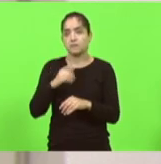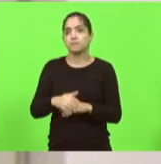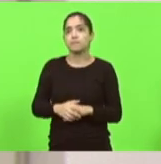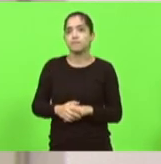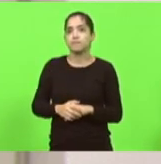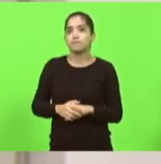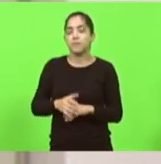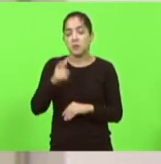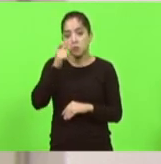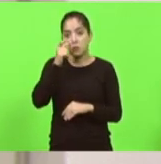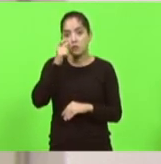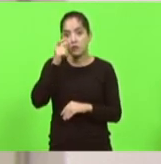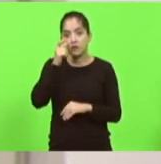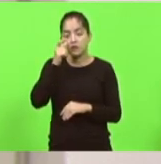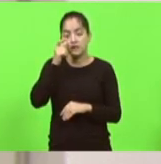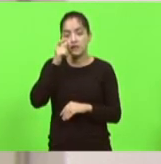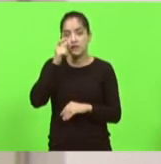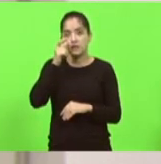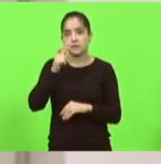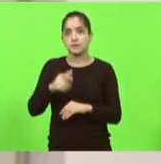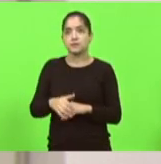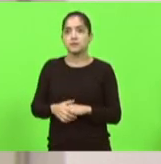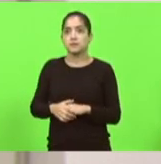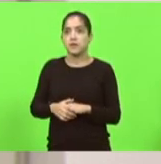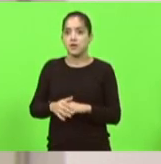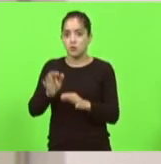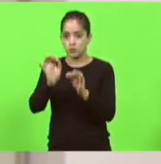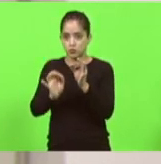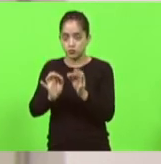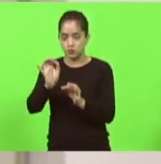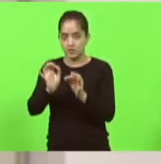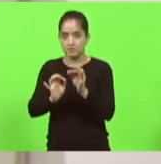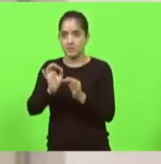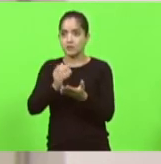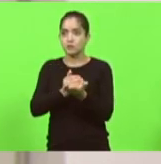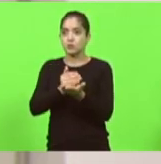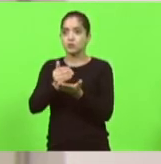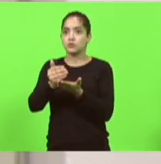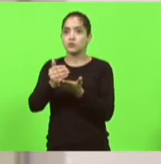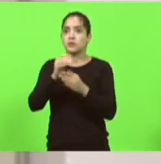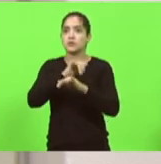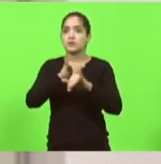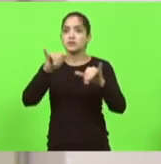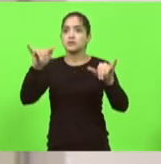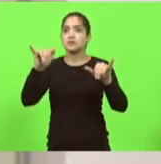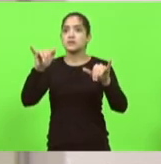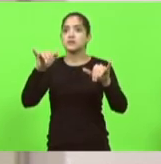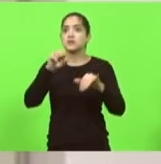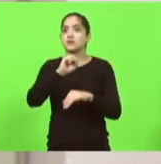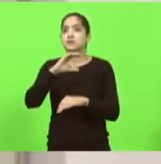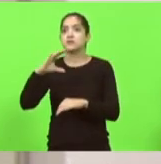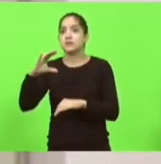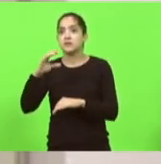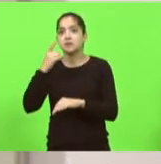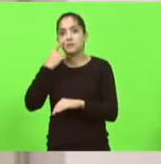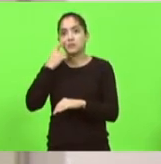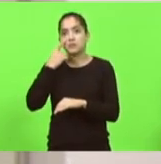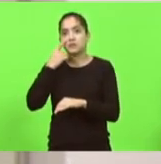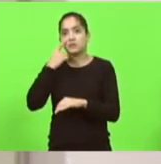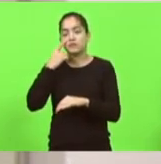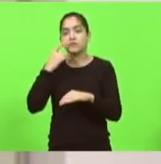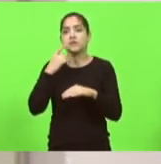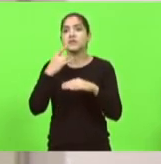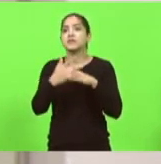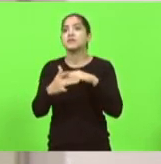eu acompanhei ao vivo o julgamento, quando o ministro noticiou Santa Catarina, depois eu vi pelas redes sociais também